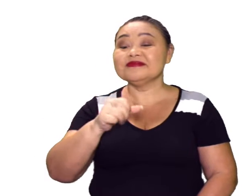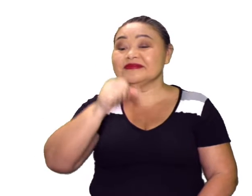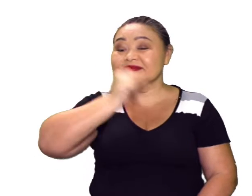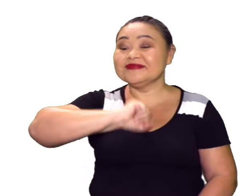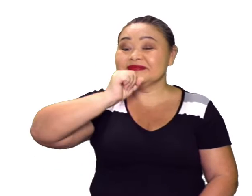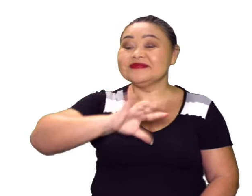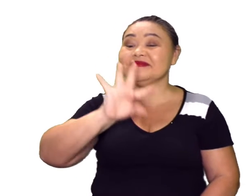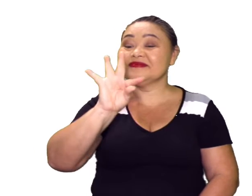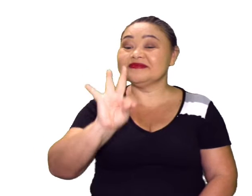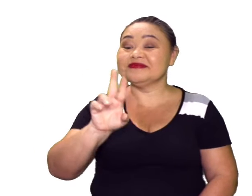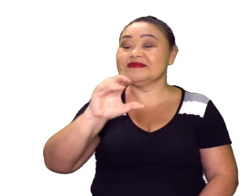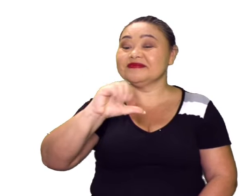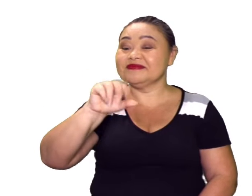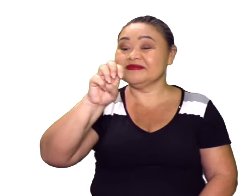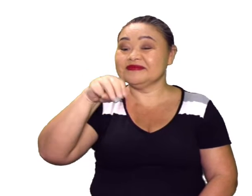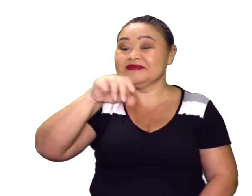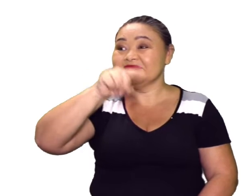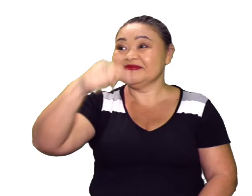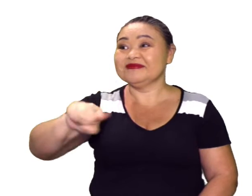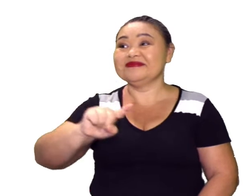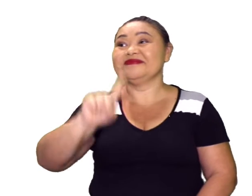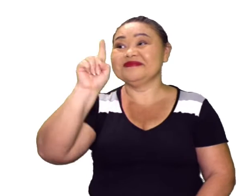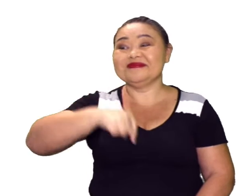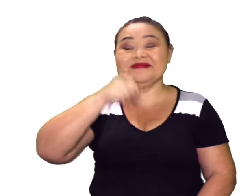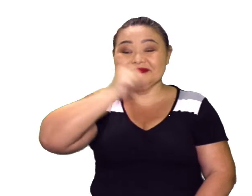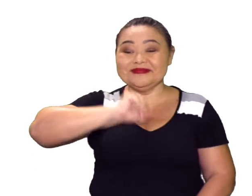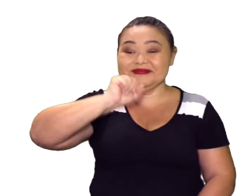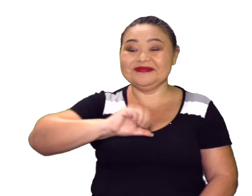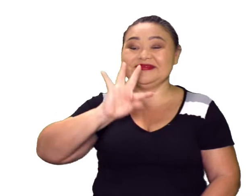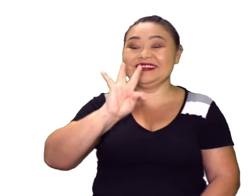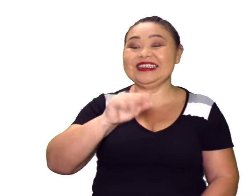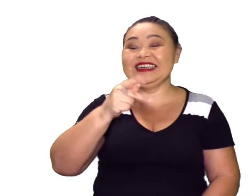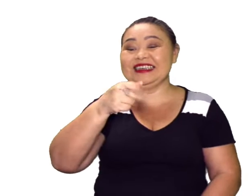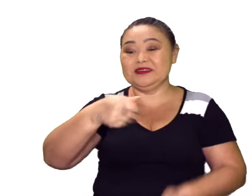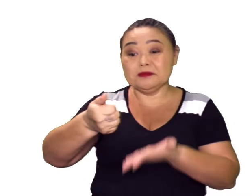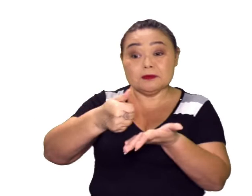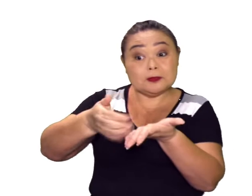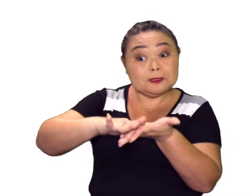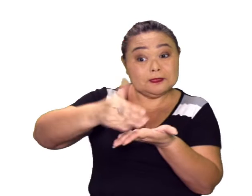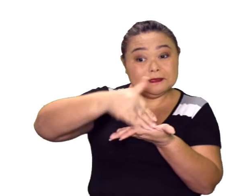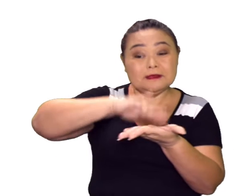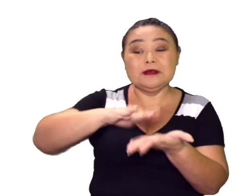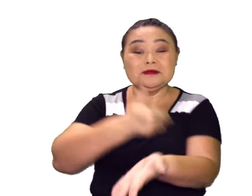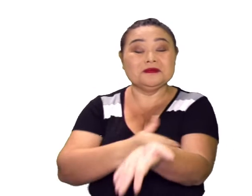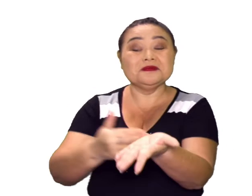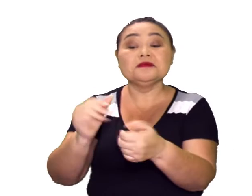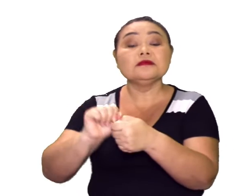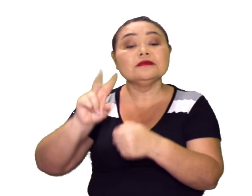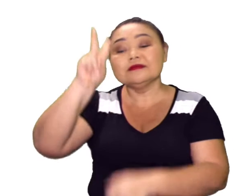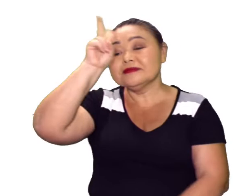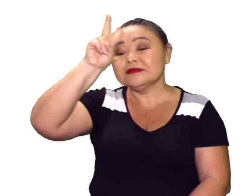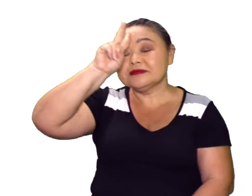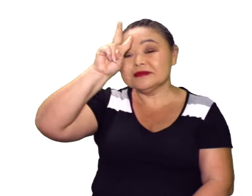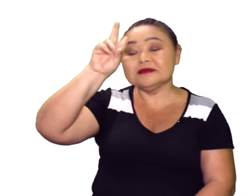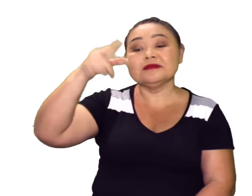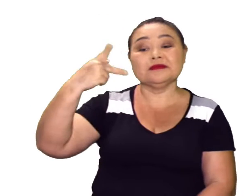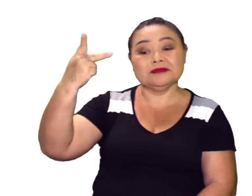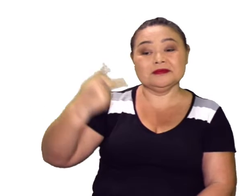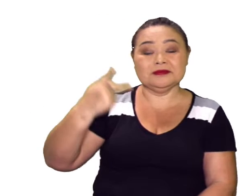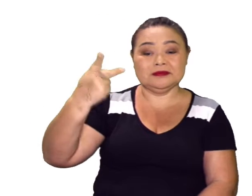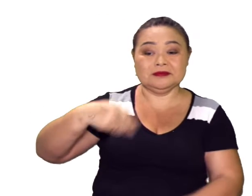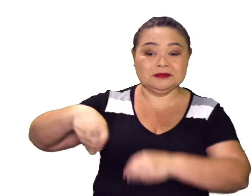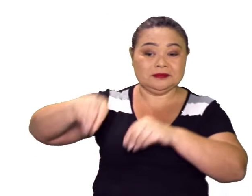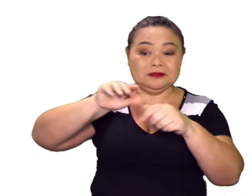sorvete de Tucumã, só porque ela gosta de sorvete de tapioca. Claro que o nosso aluno vai lembrar do que a gente falou, que